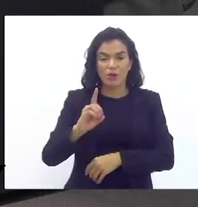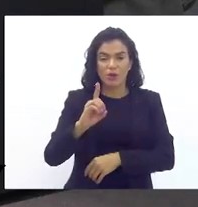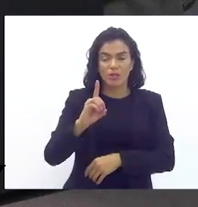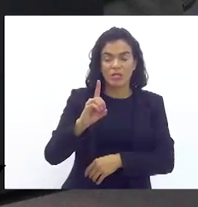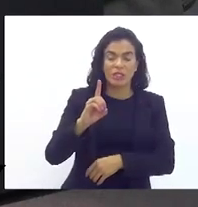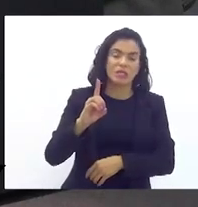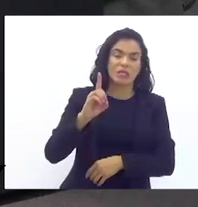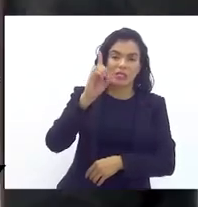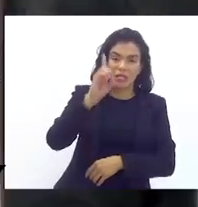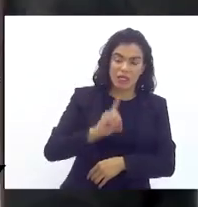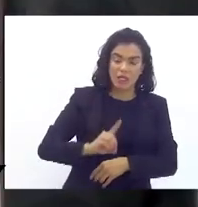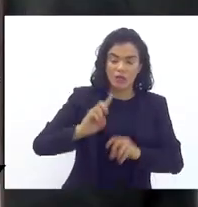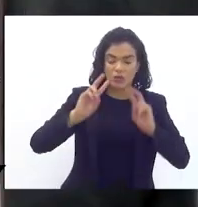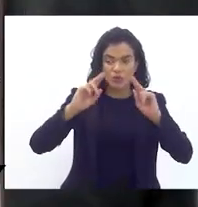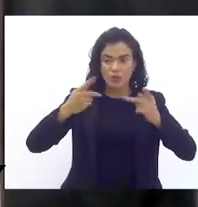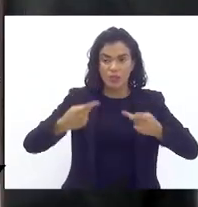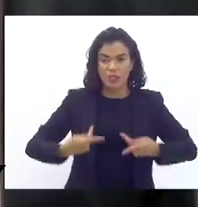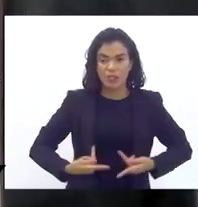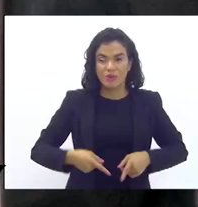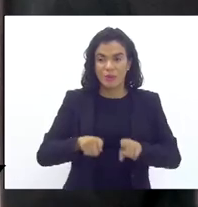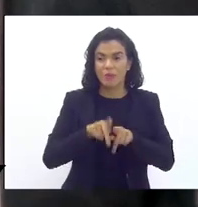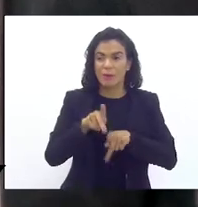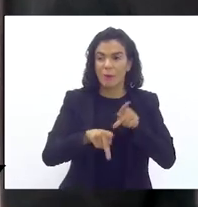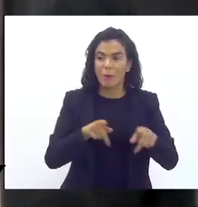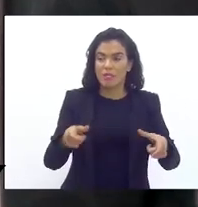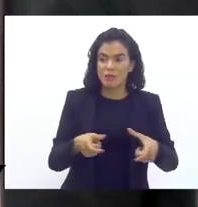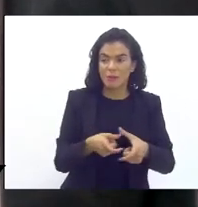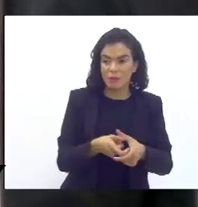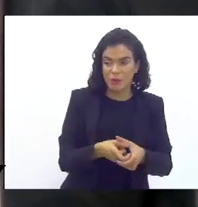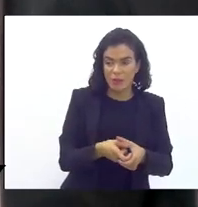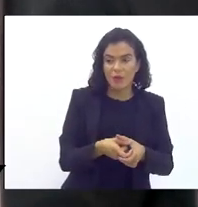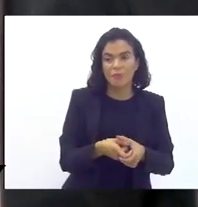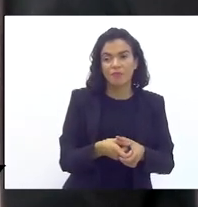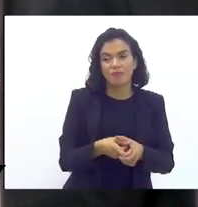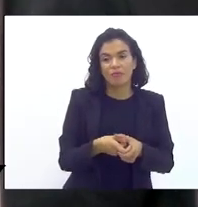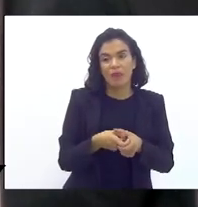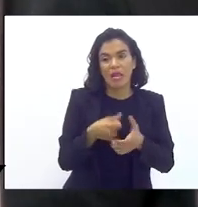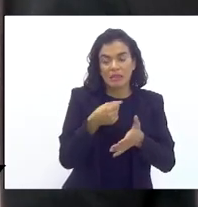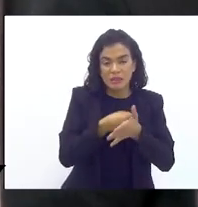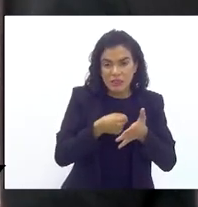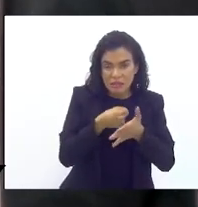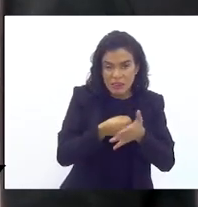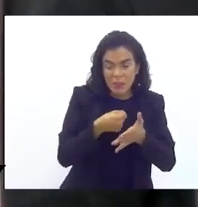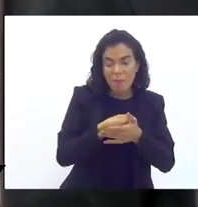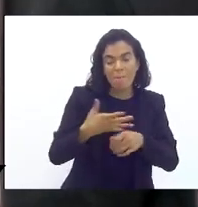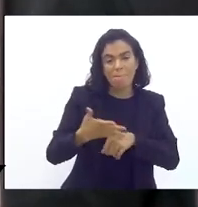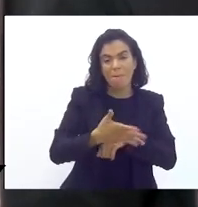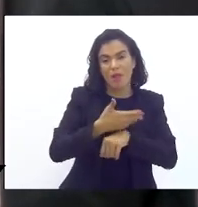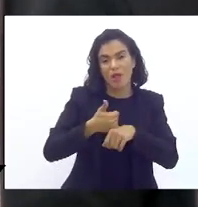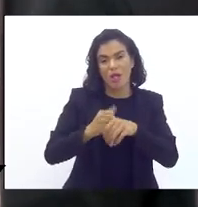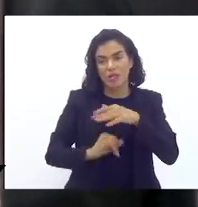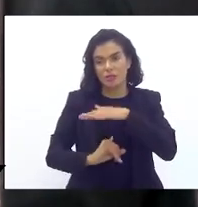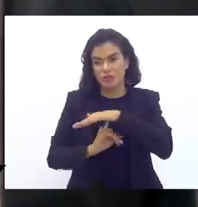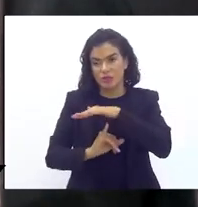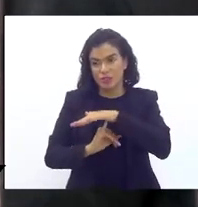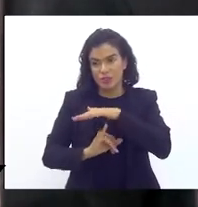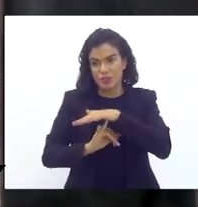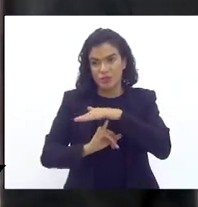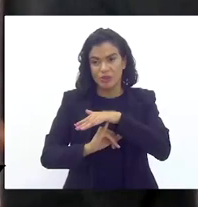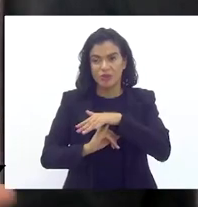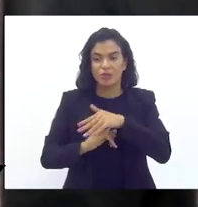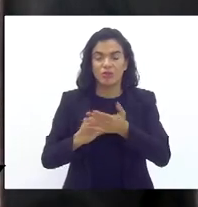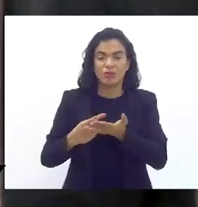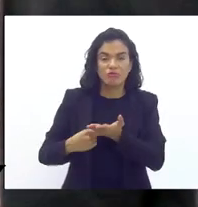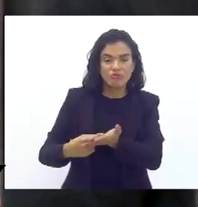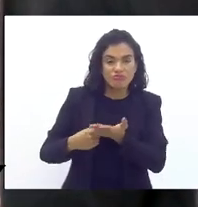e minorias possa estar disposição para a gente fazer esse diálogo e aprimorar as nossas instituições a partir né dos